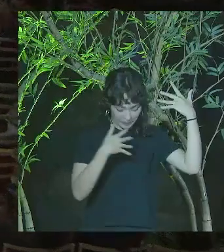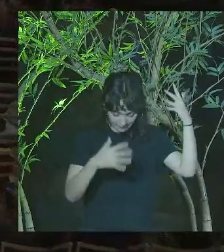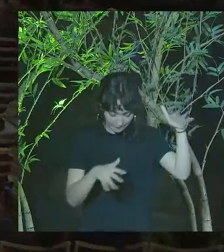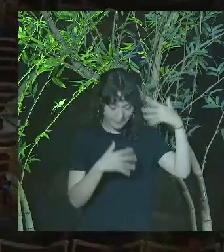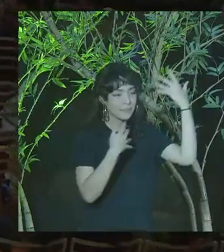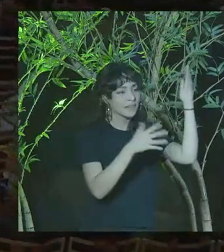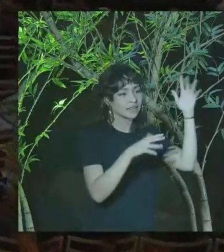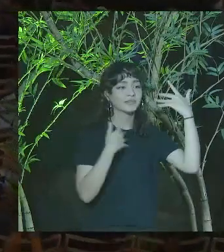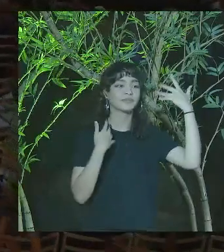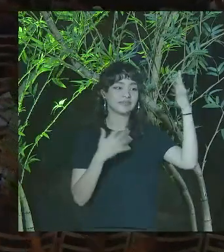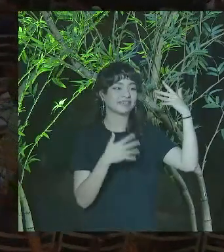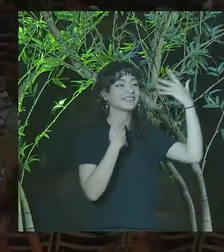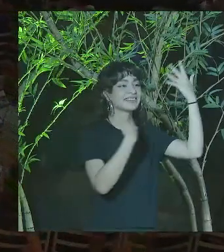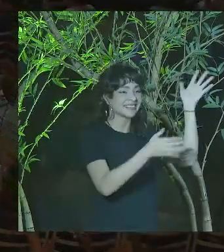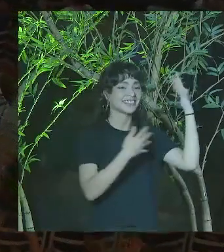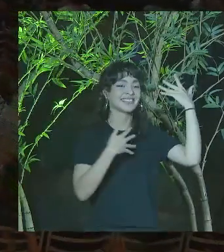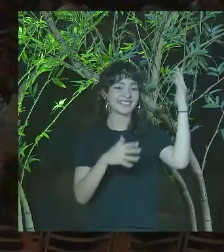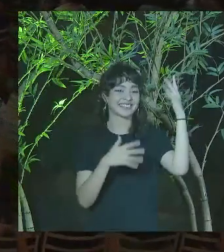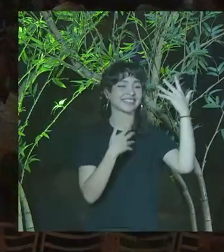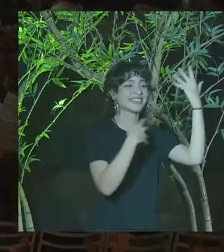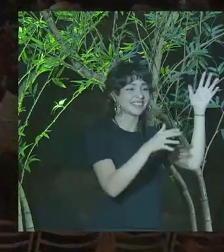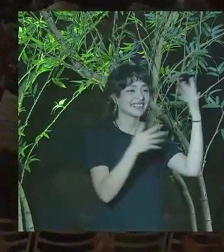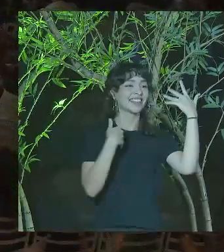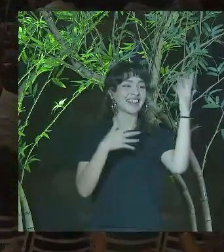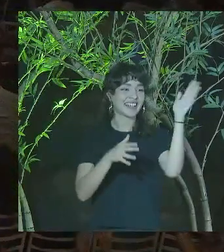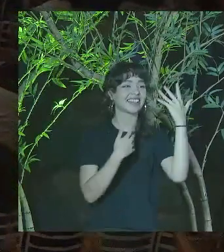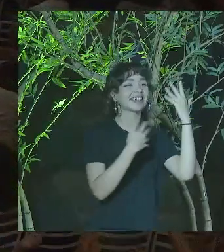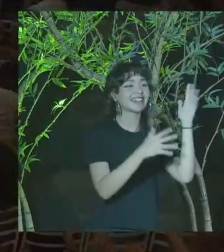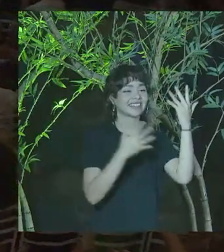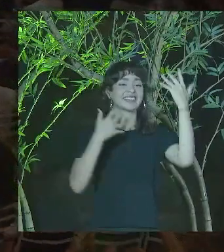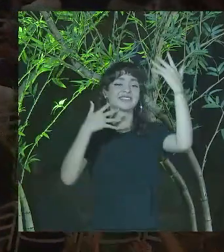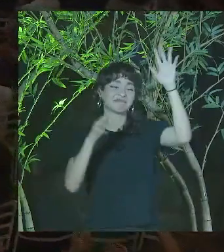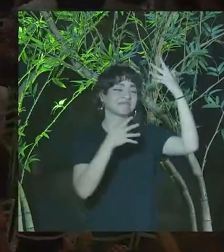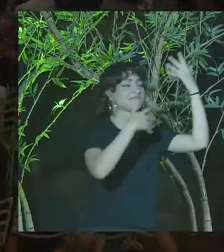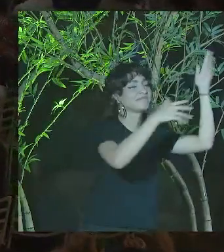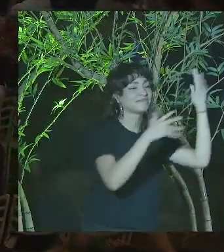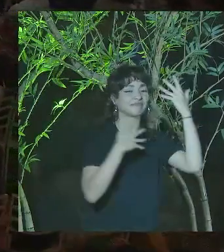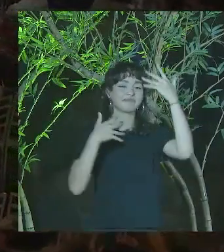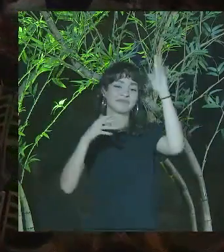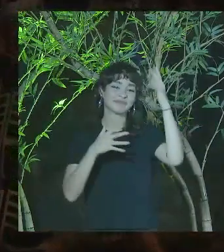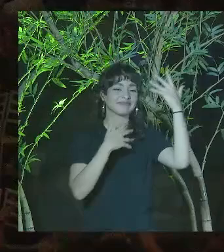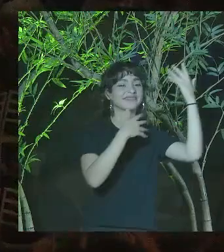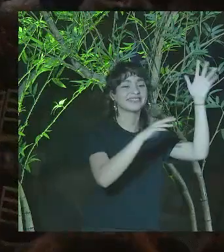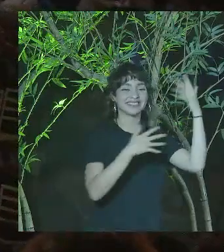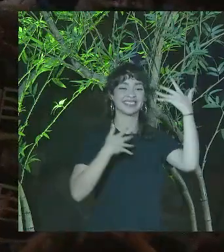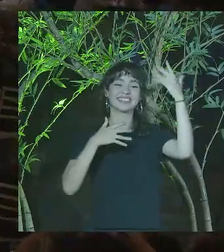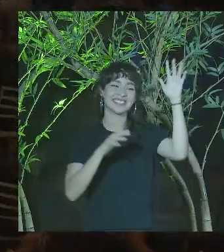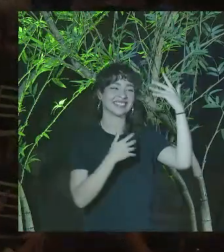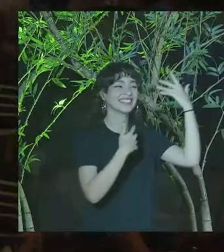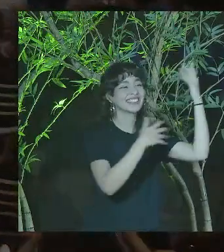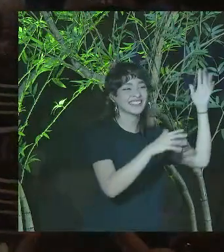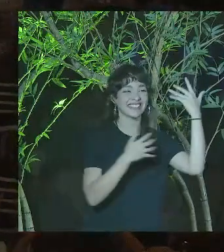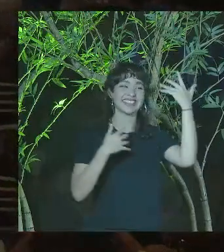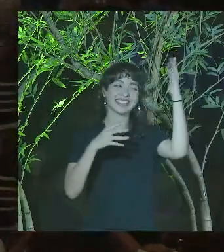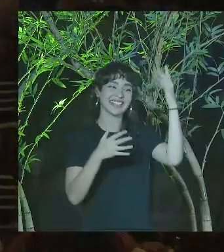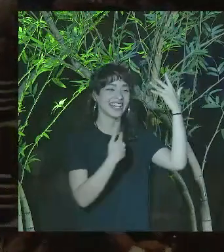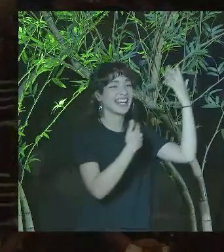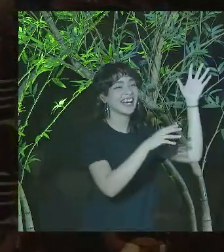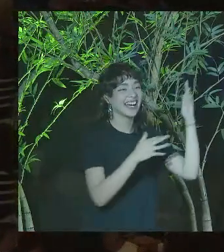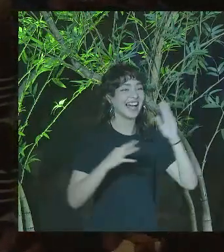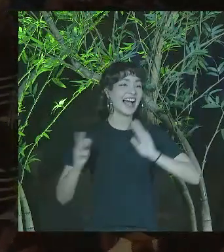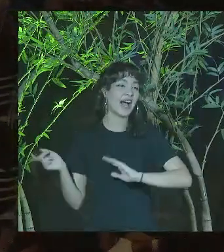Tchau de Miss. Tchau, para e dá o tchau de Miss. Agora tu roda.